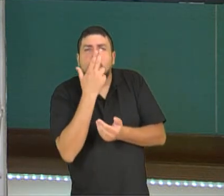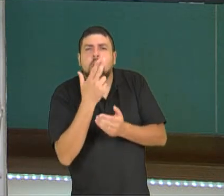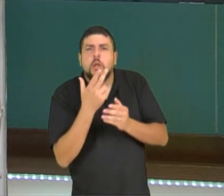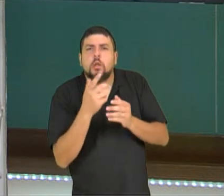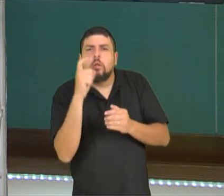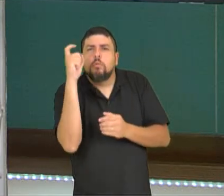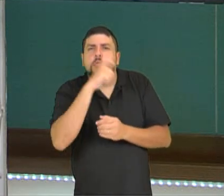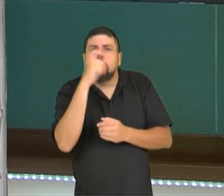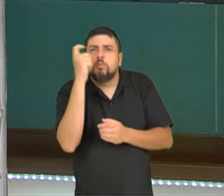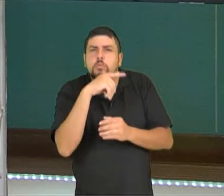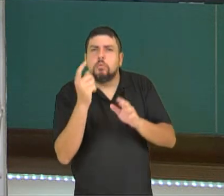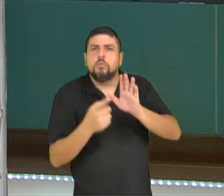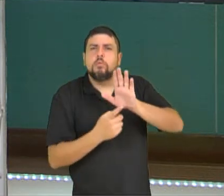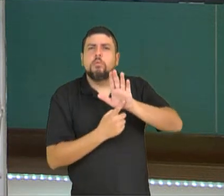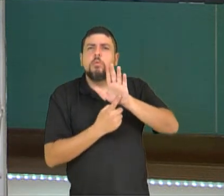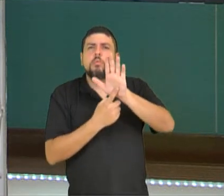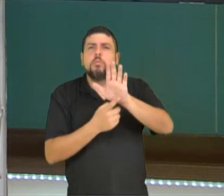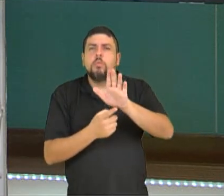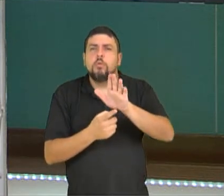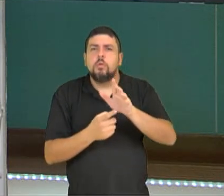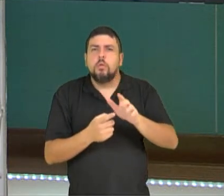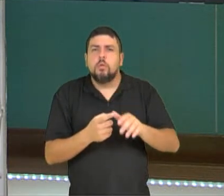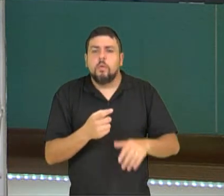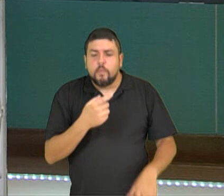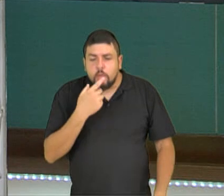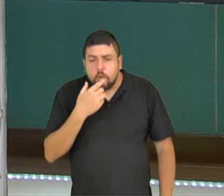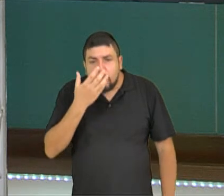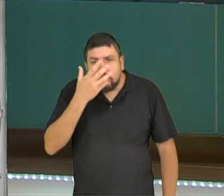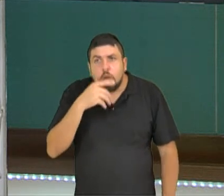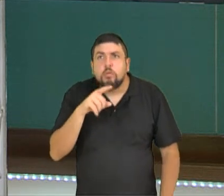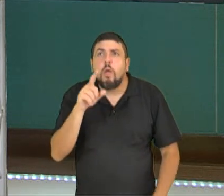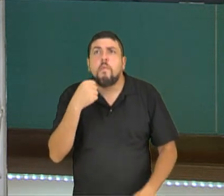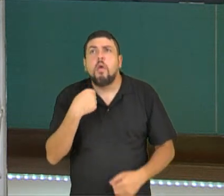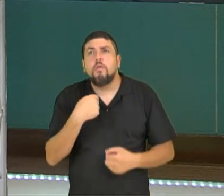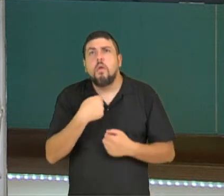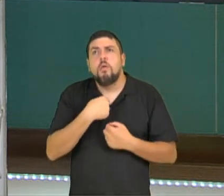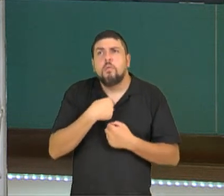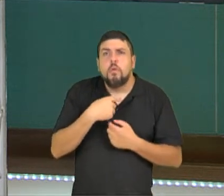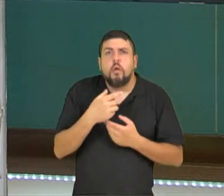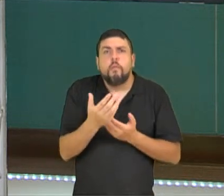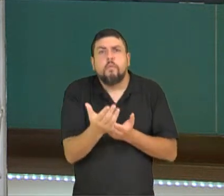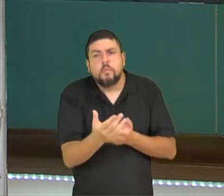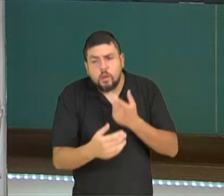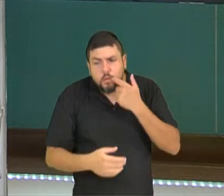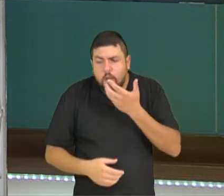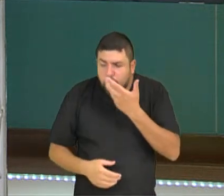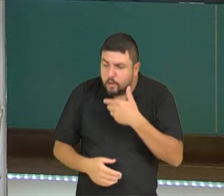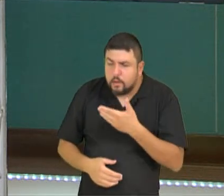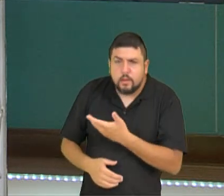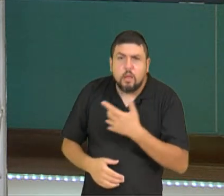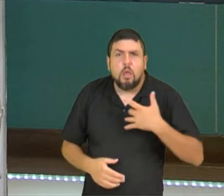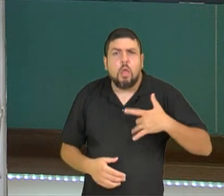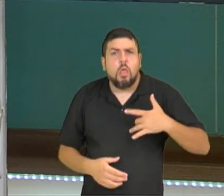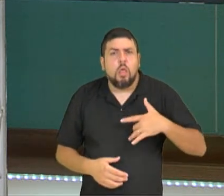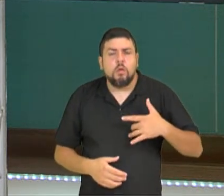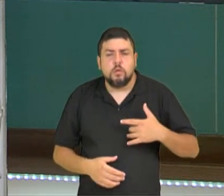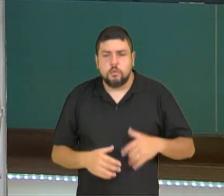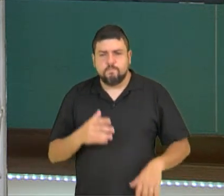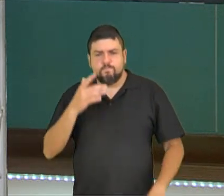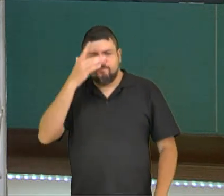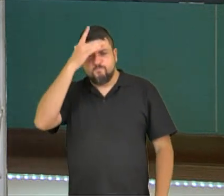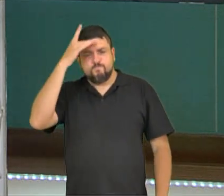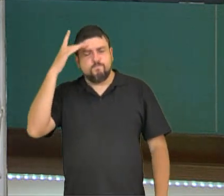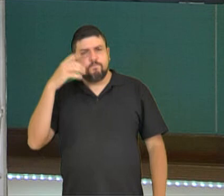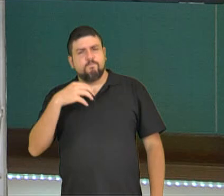pessoa que é uma criança que precisa de ajuda, que está necessitada, que está carente. E alguém se